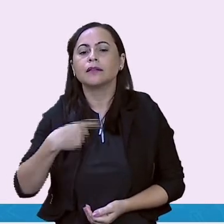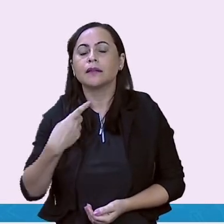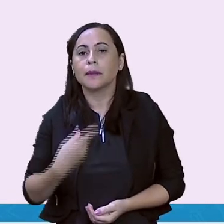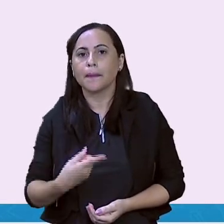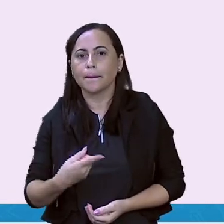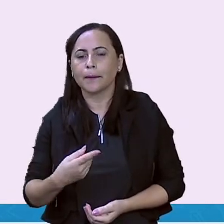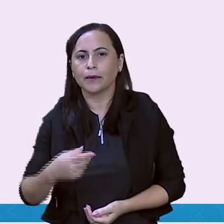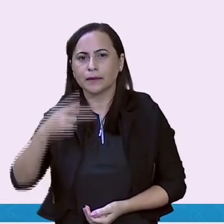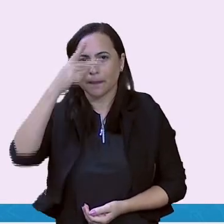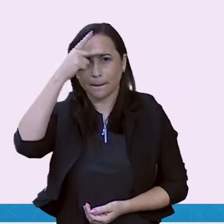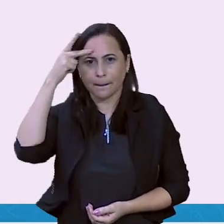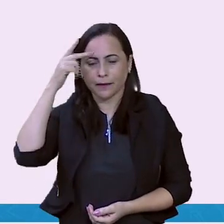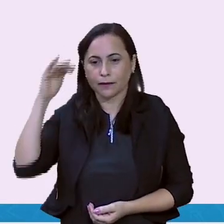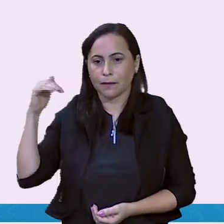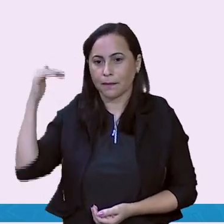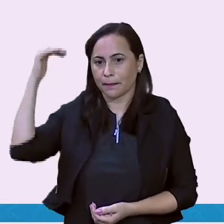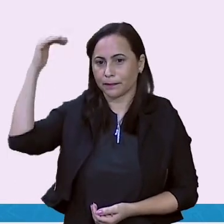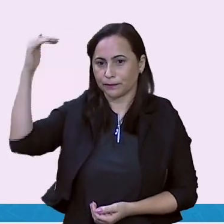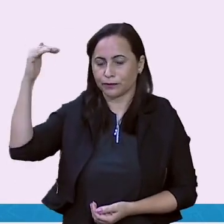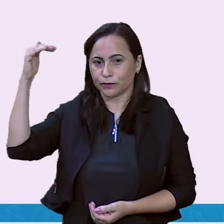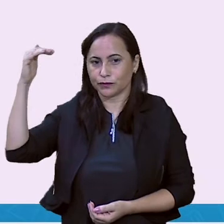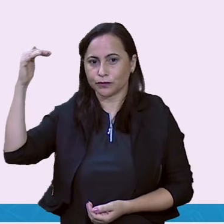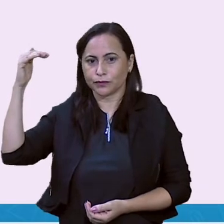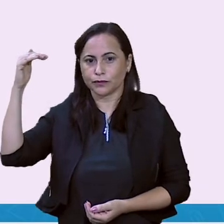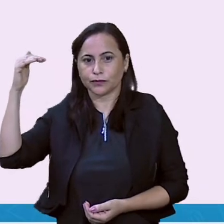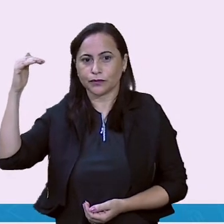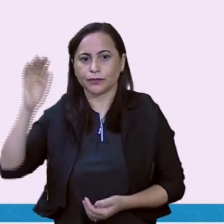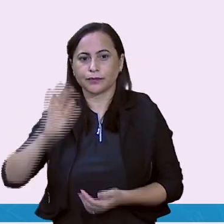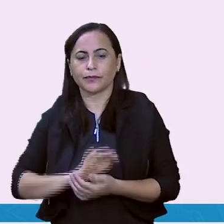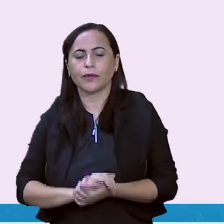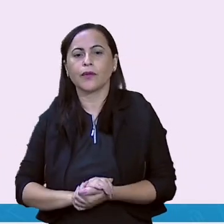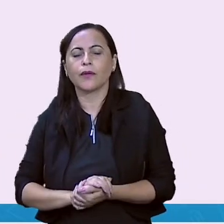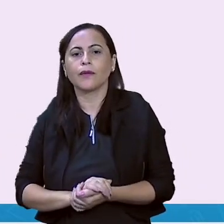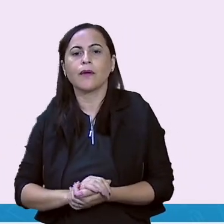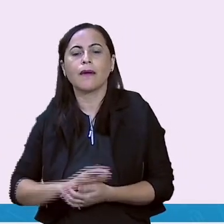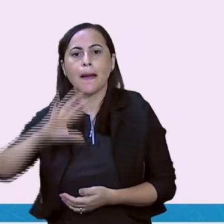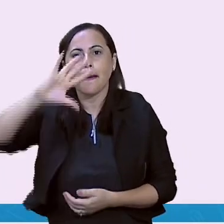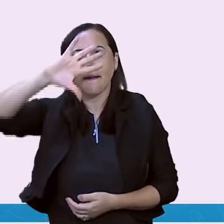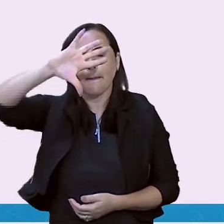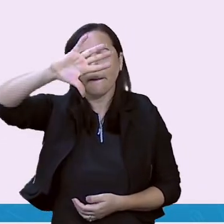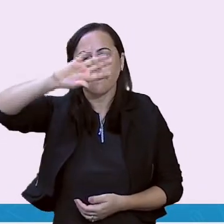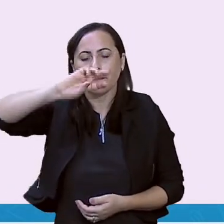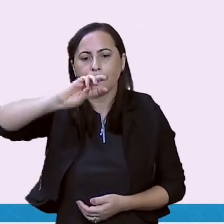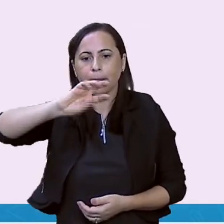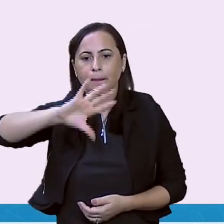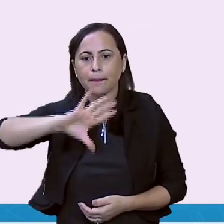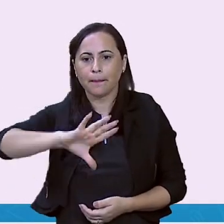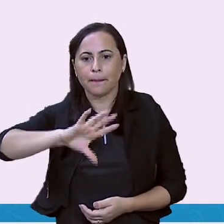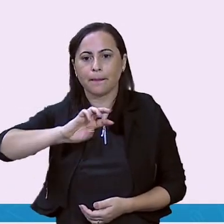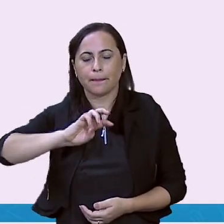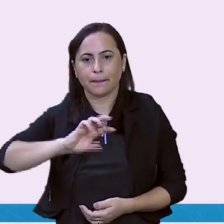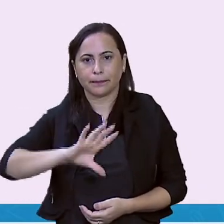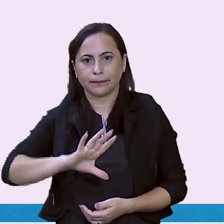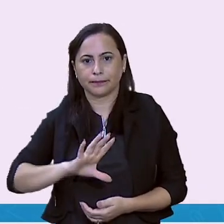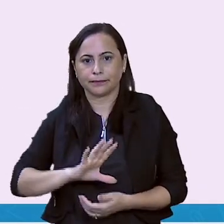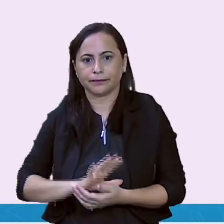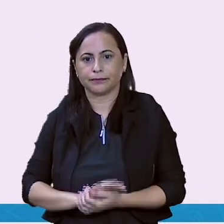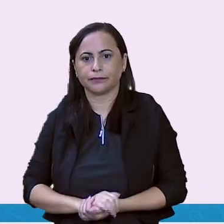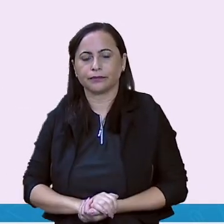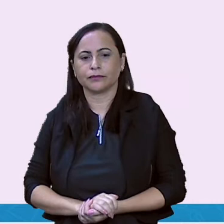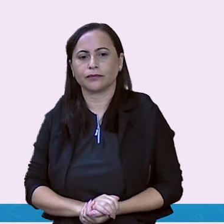adulto que mora com você. No caso, eu fui lá e fiz